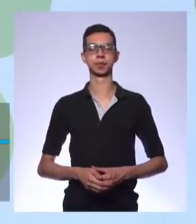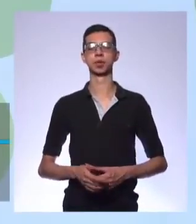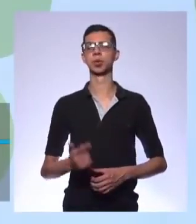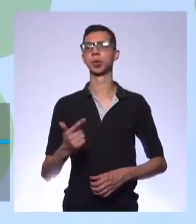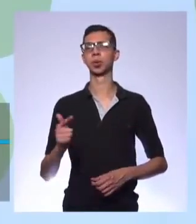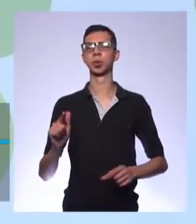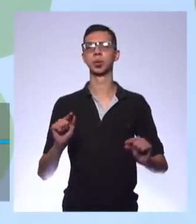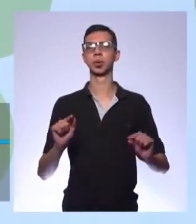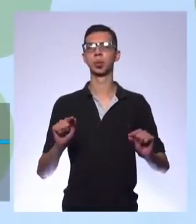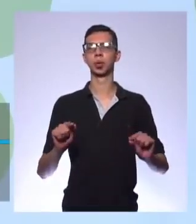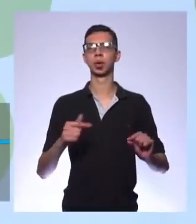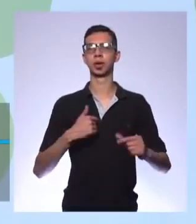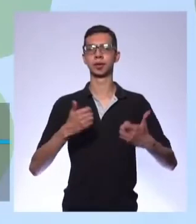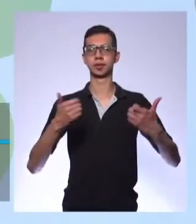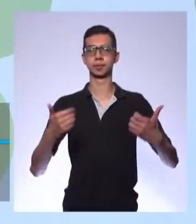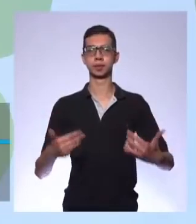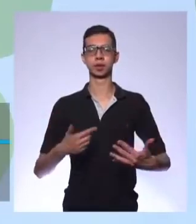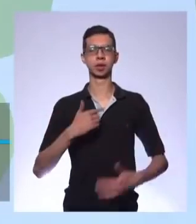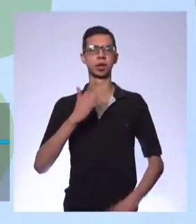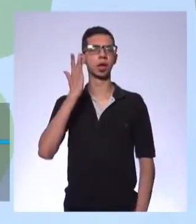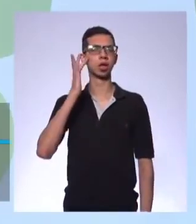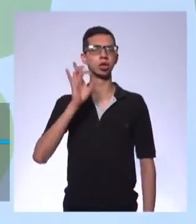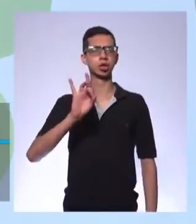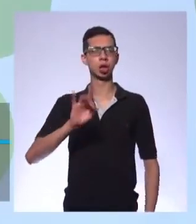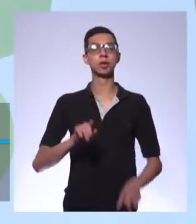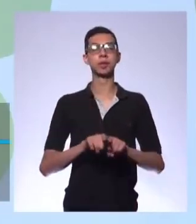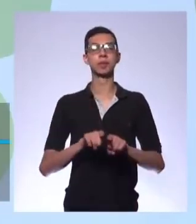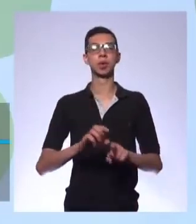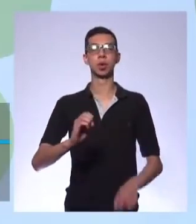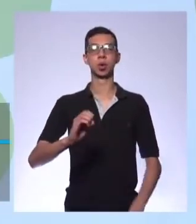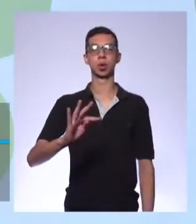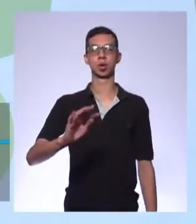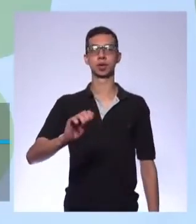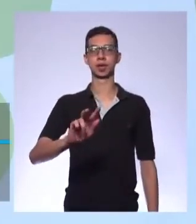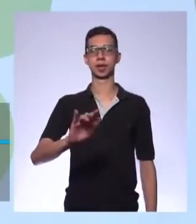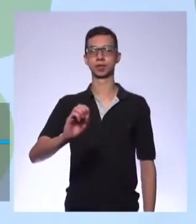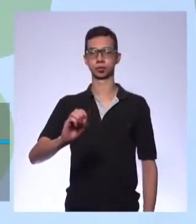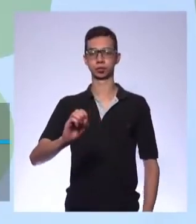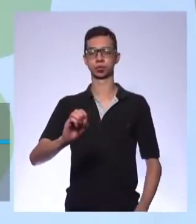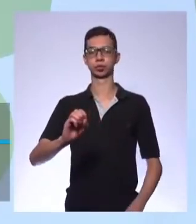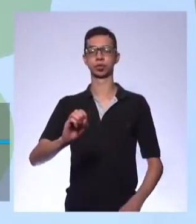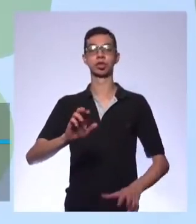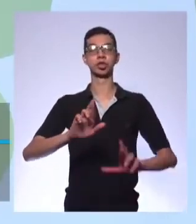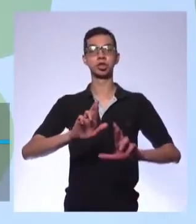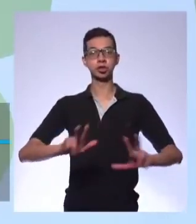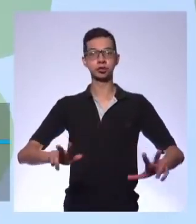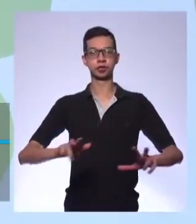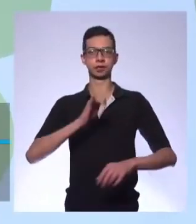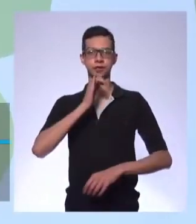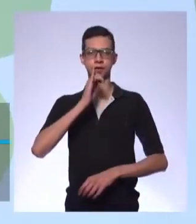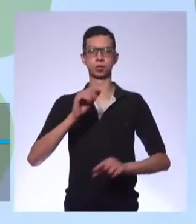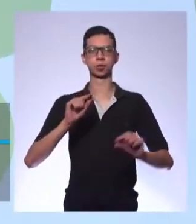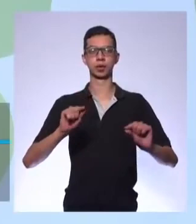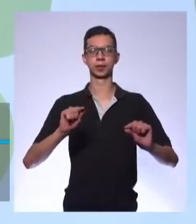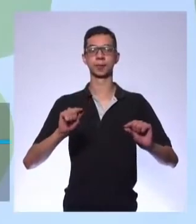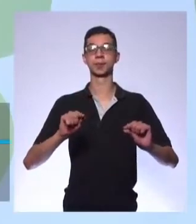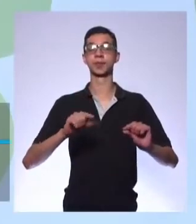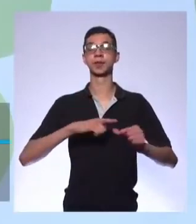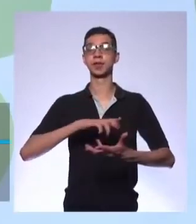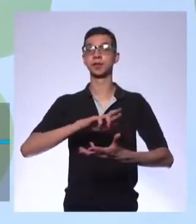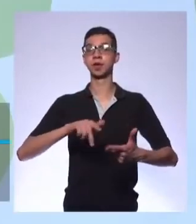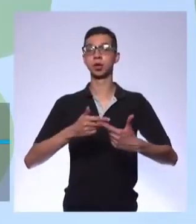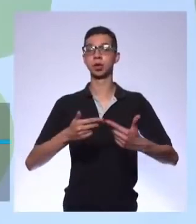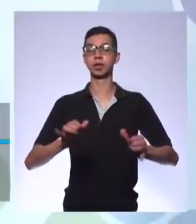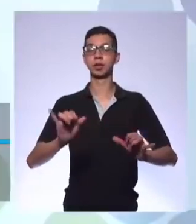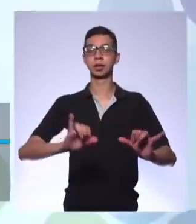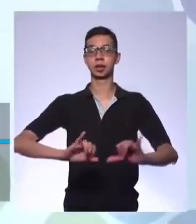Em destaque, eu acho que só esses, professor. Ok. Achei aqui o Otávio que escreveu alguma coisinha diferente. Composto químico presente nos alimentos.